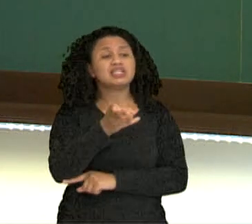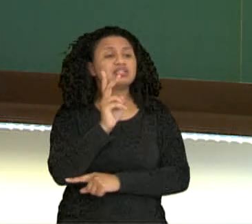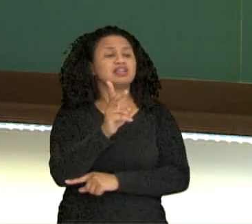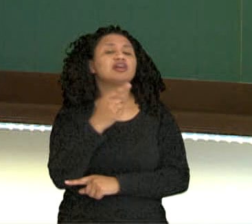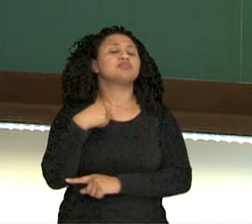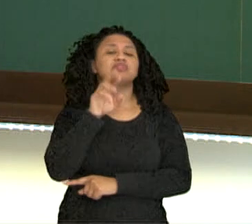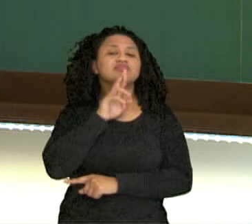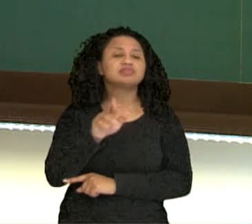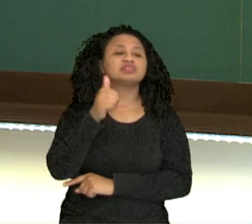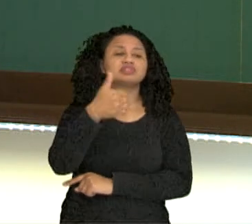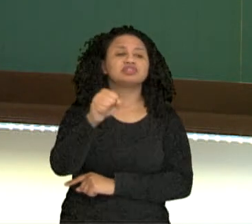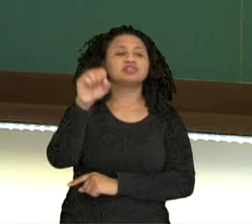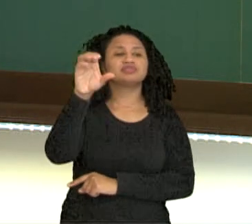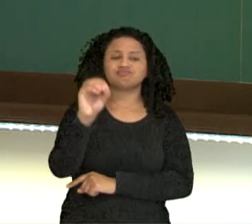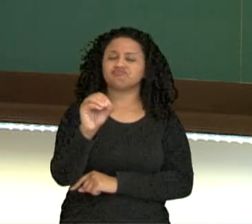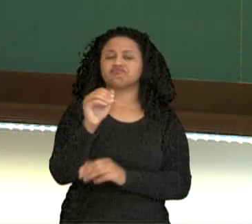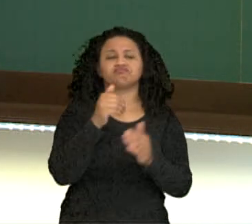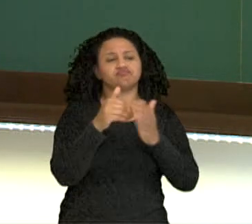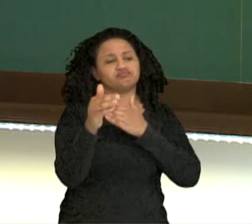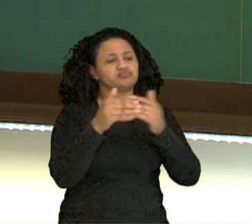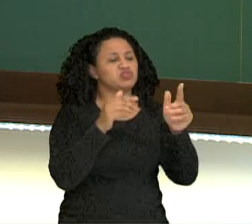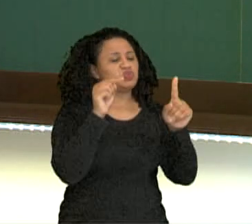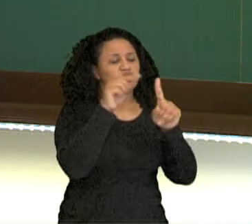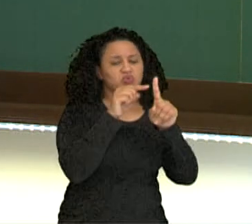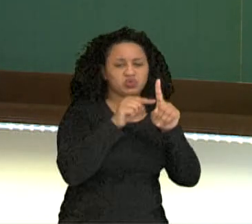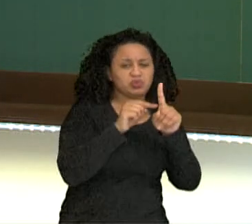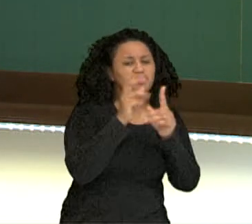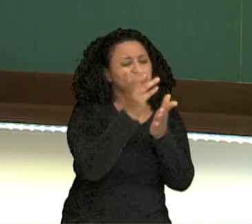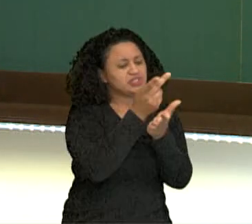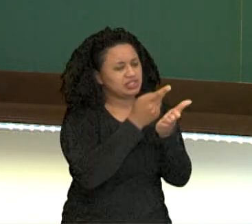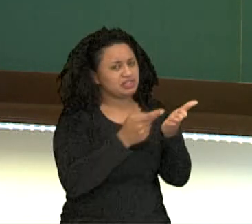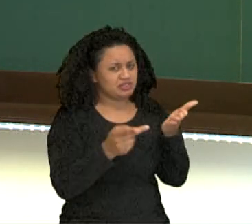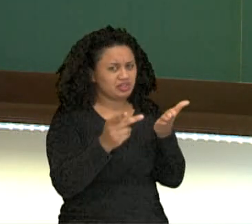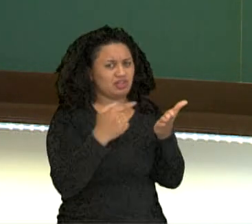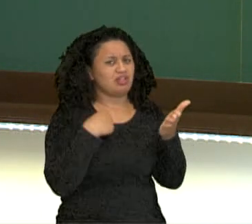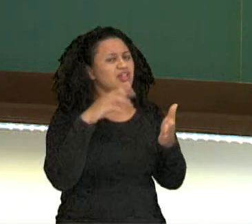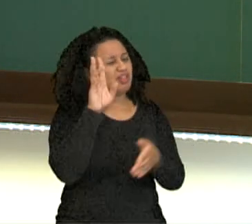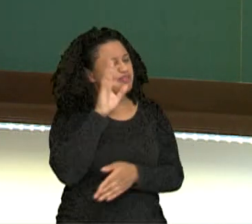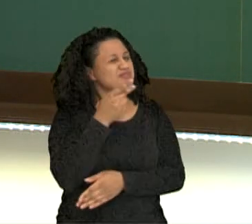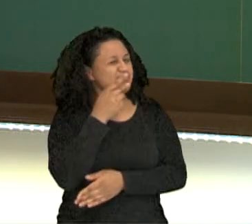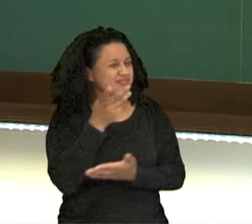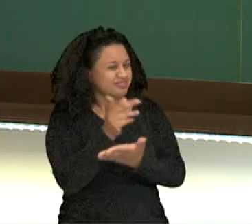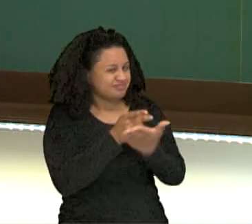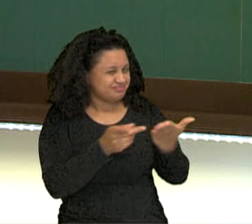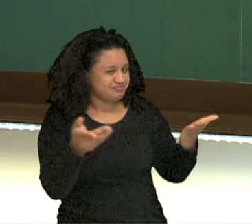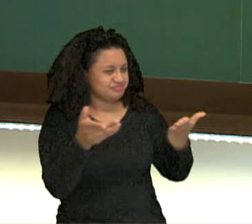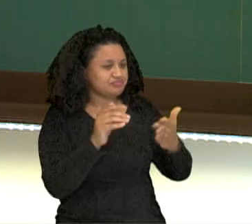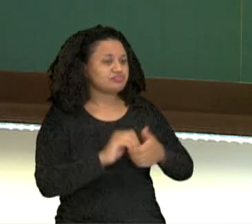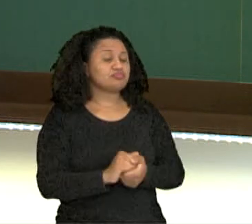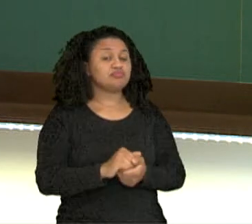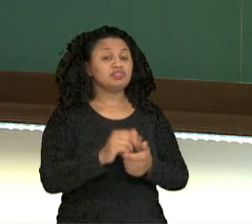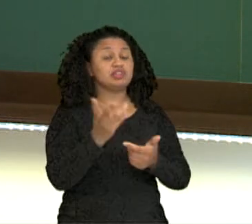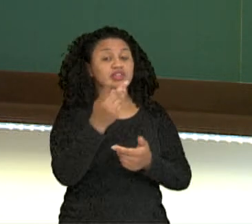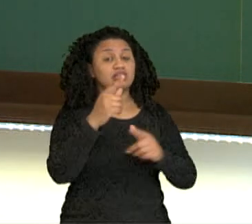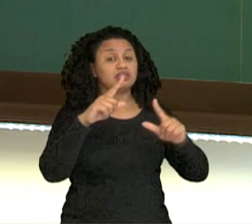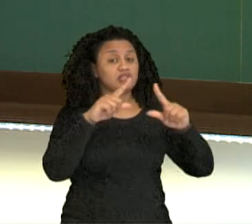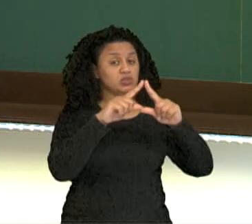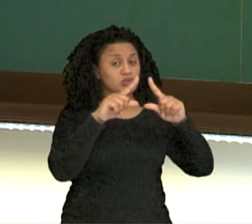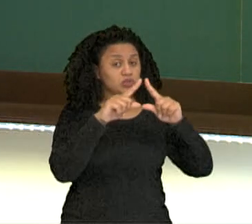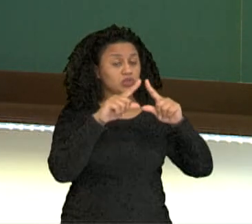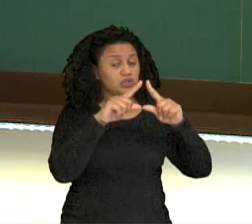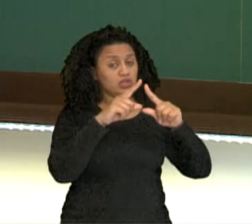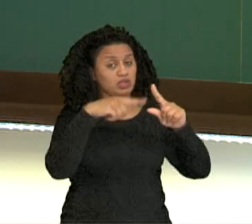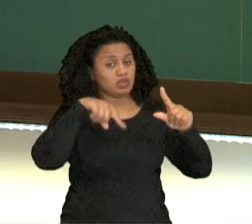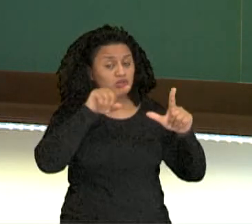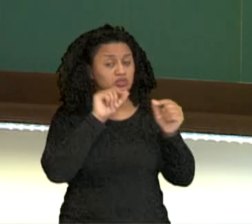a 180 graus. Não importa, você desenhou, lembra que eu falei que ia ter desenho hoje? Desenho de triângulos, né? Que nós